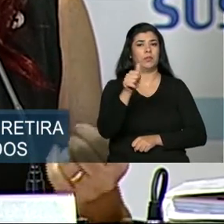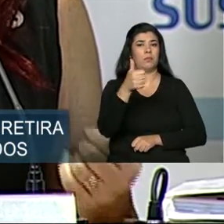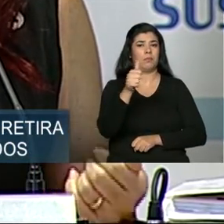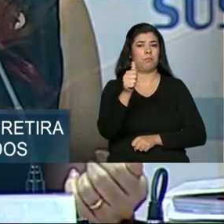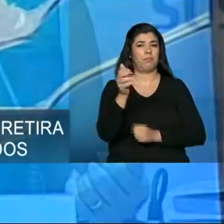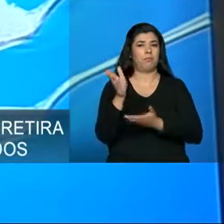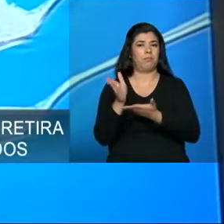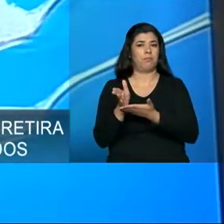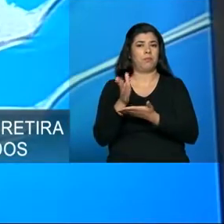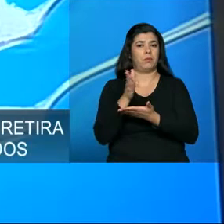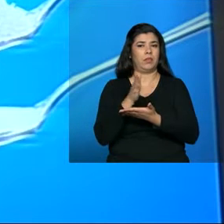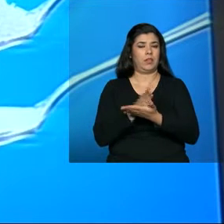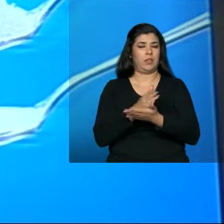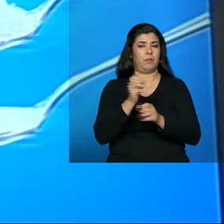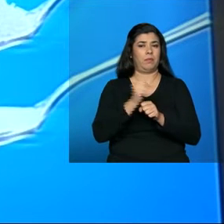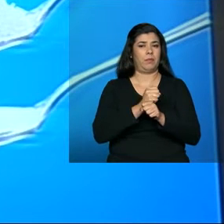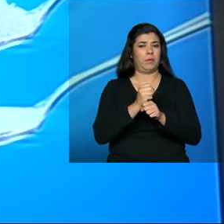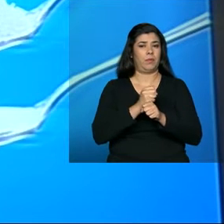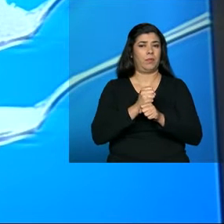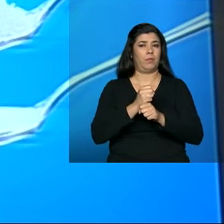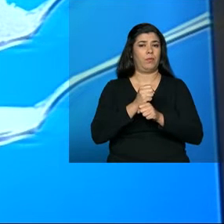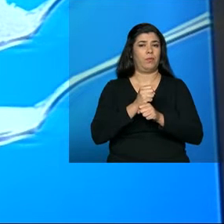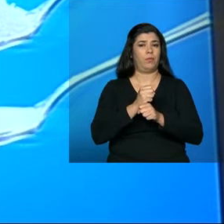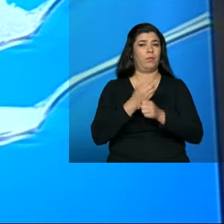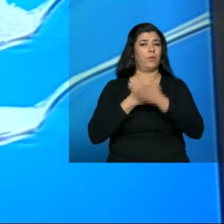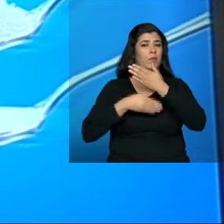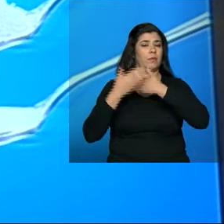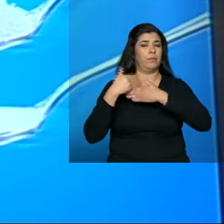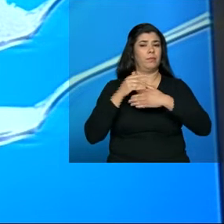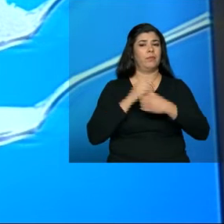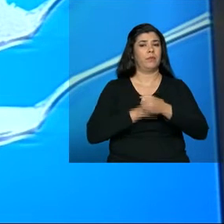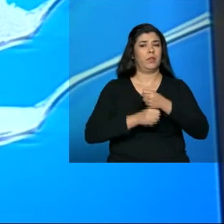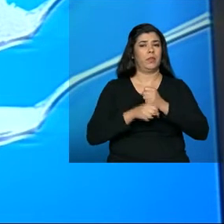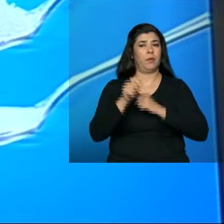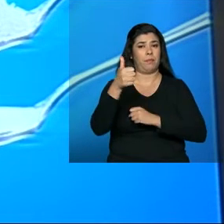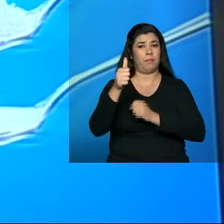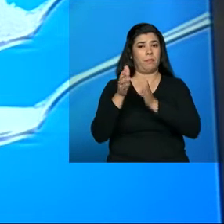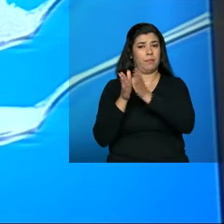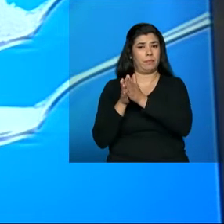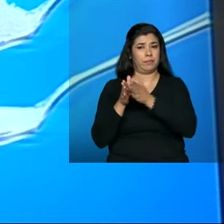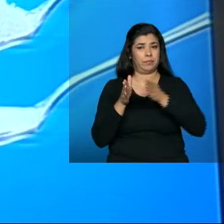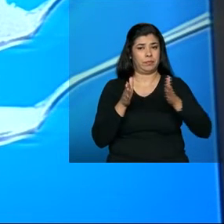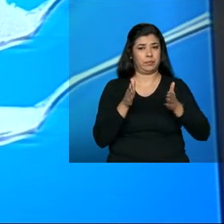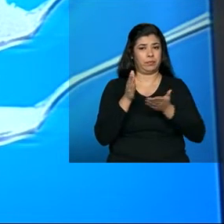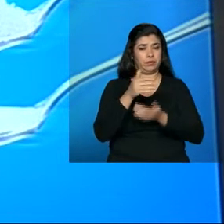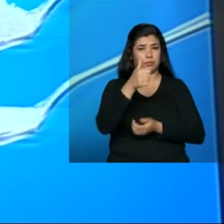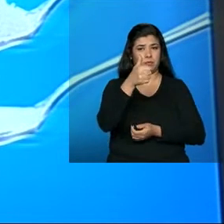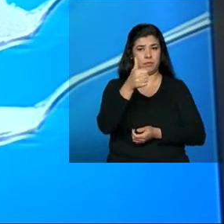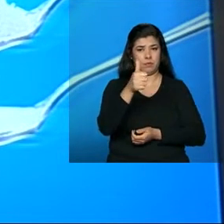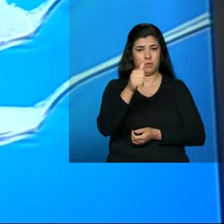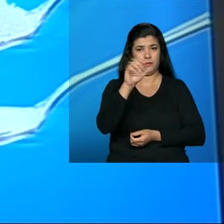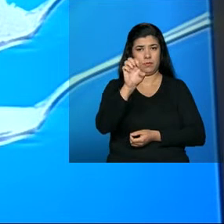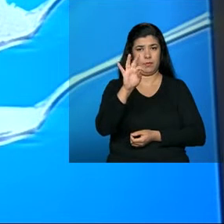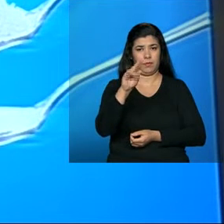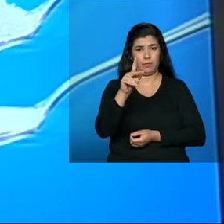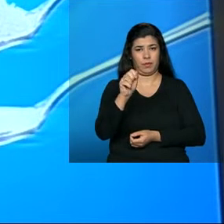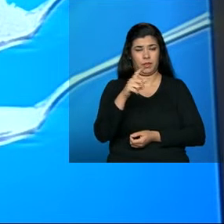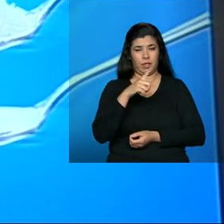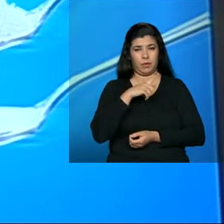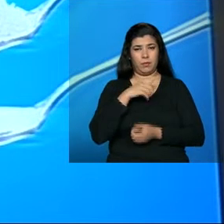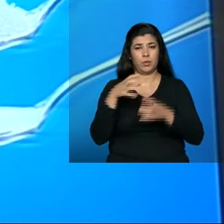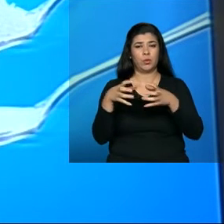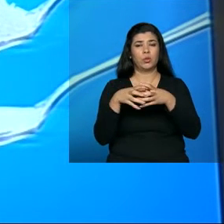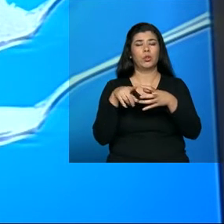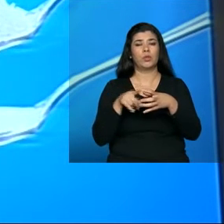que foi divulgada no ano passado, que a primeira etapa era mais envolvia produtos como macarrão instantâneo e